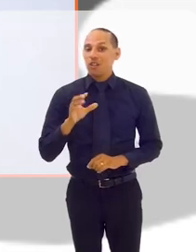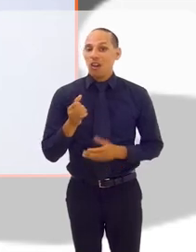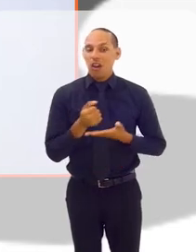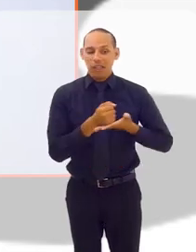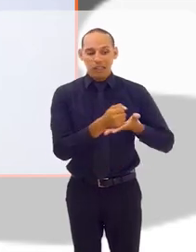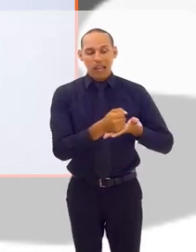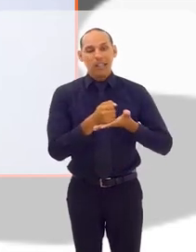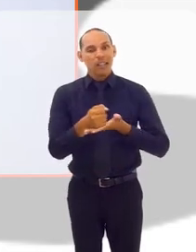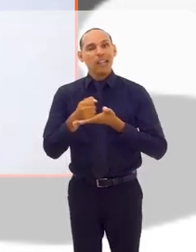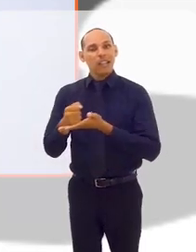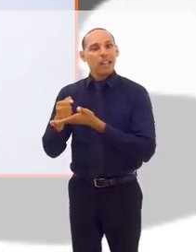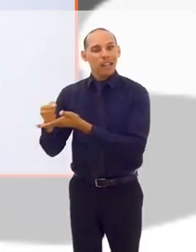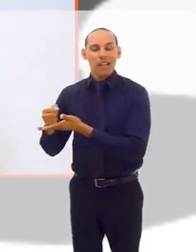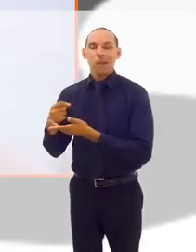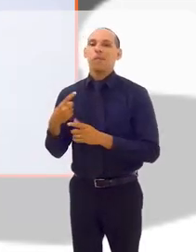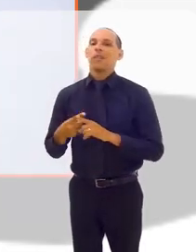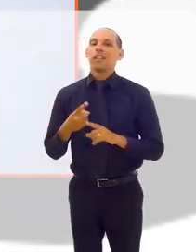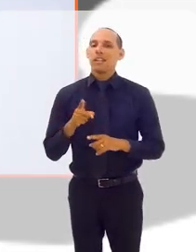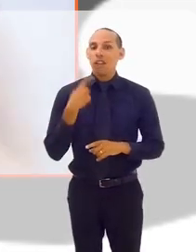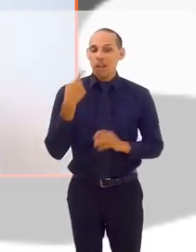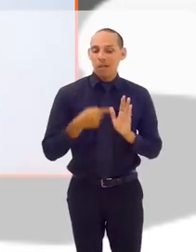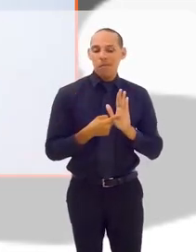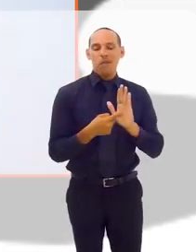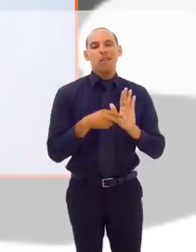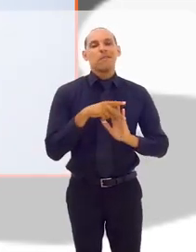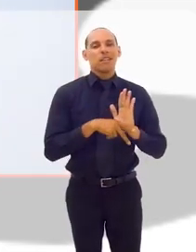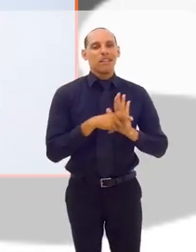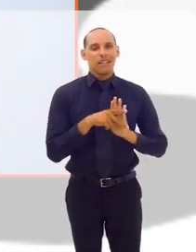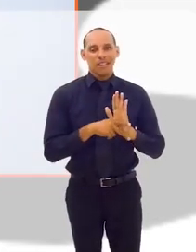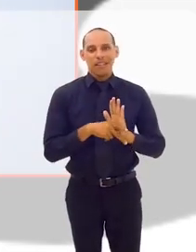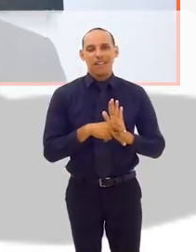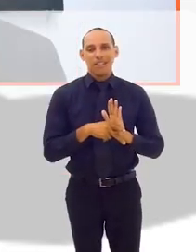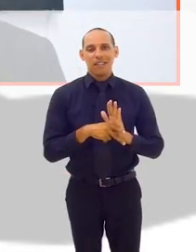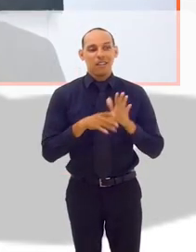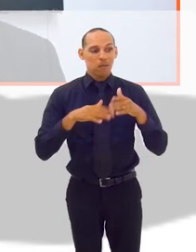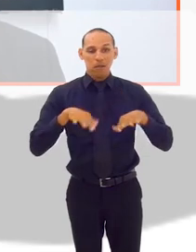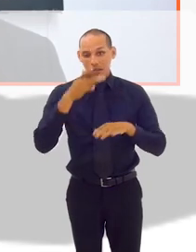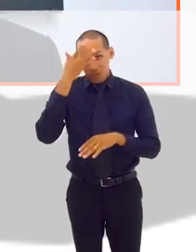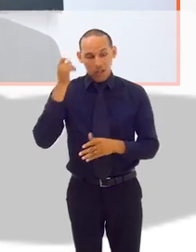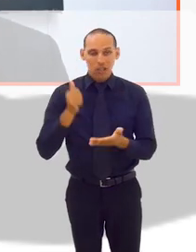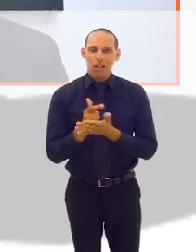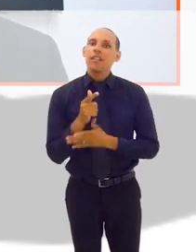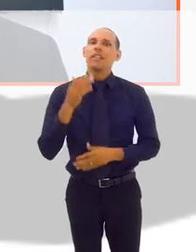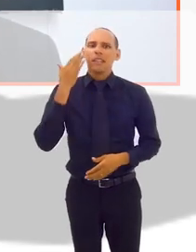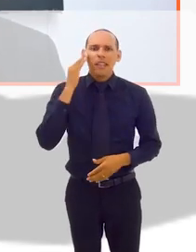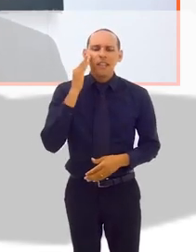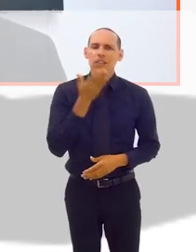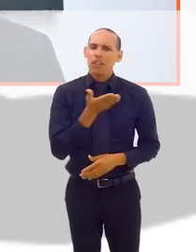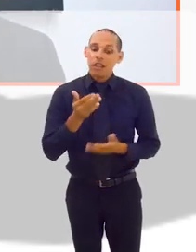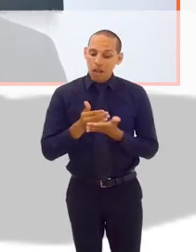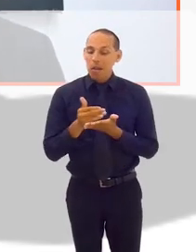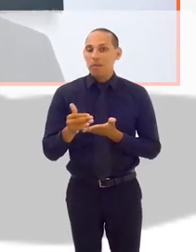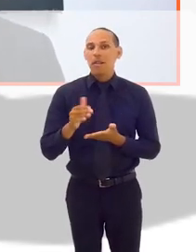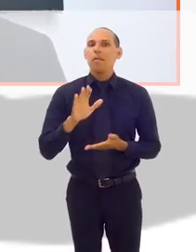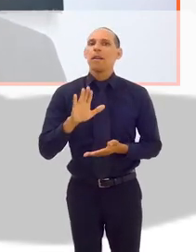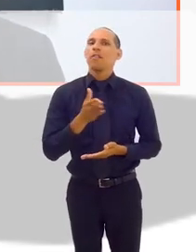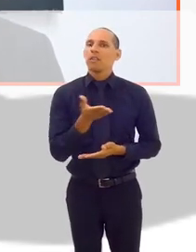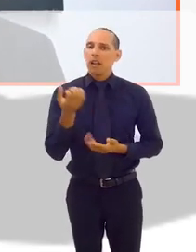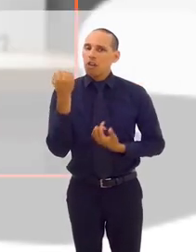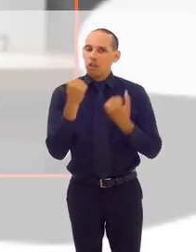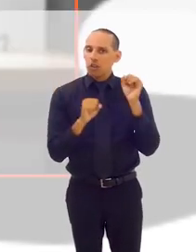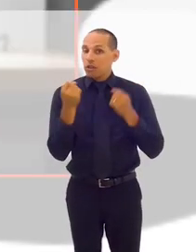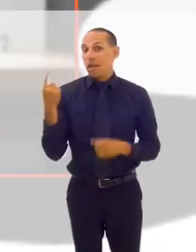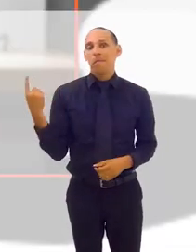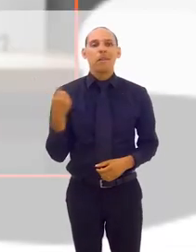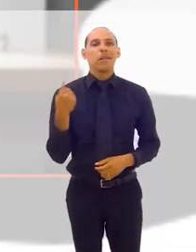parte das doações porque a gente está mostrando o projeto para o consumidor. Não, eu já entendi, vocês estão começando, mas vocês são